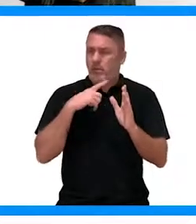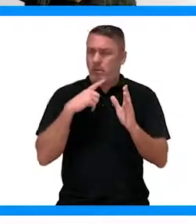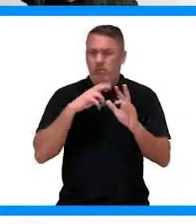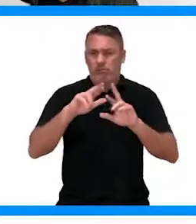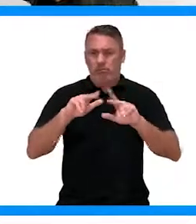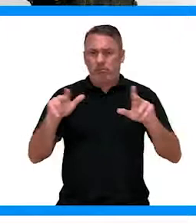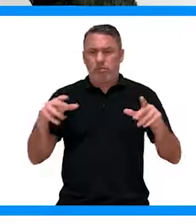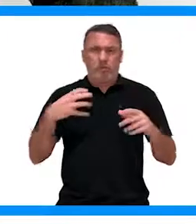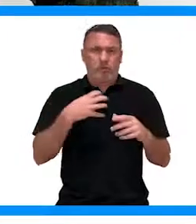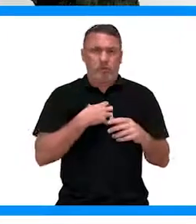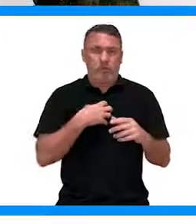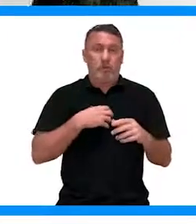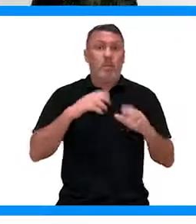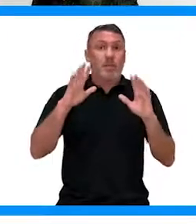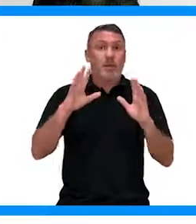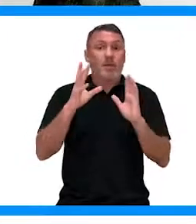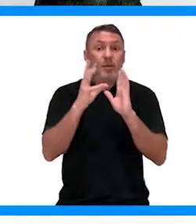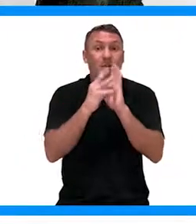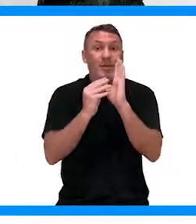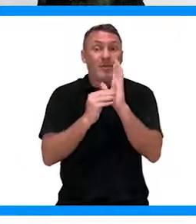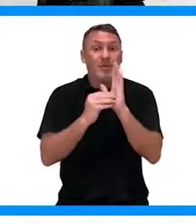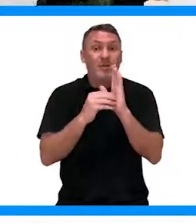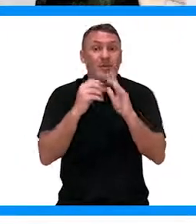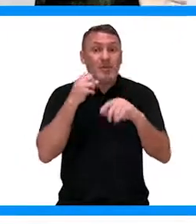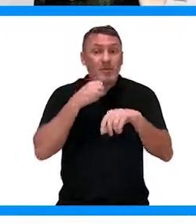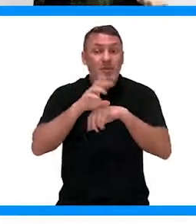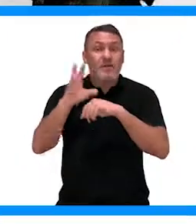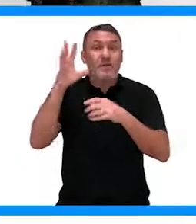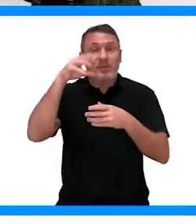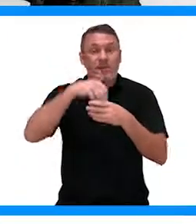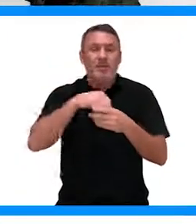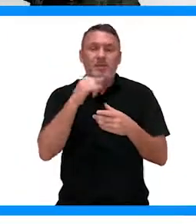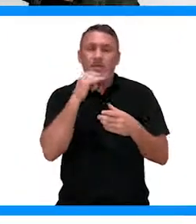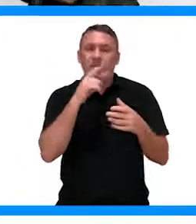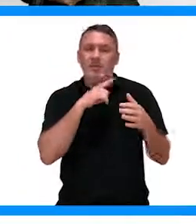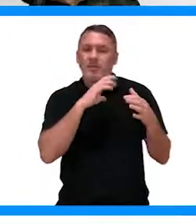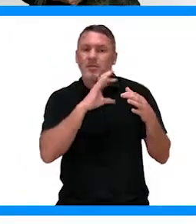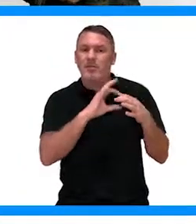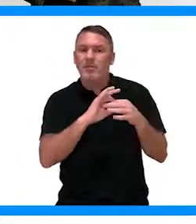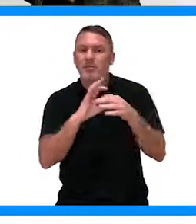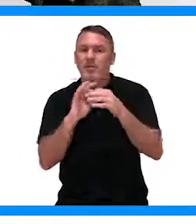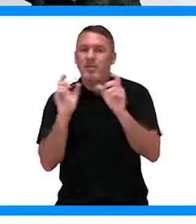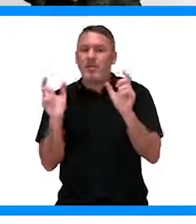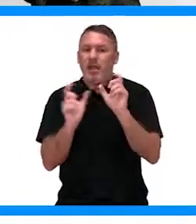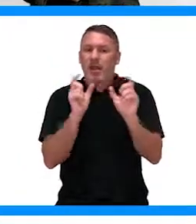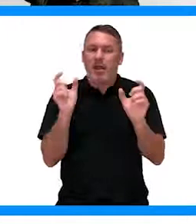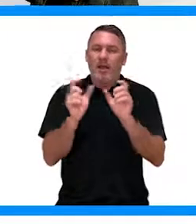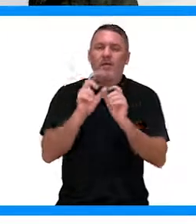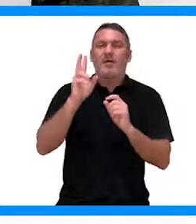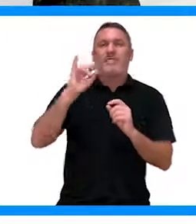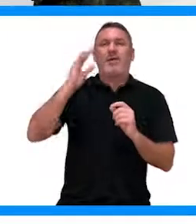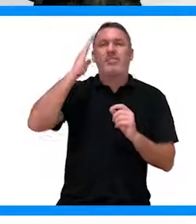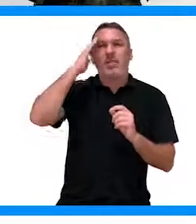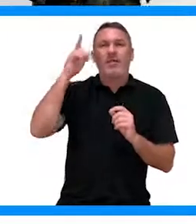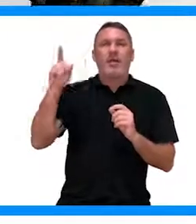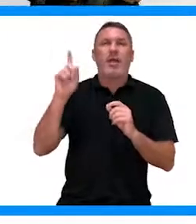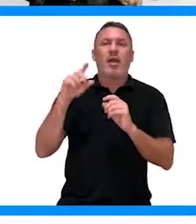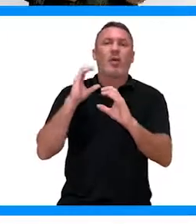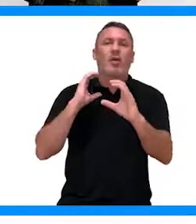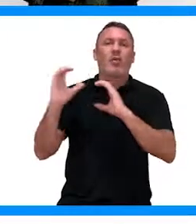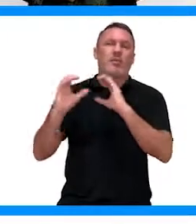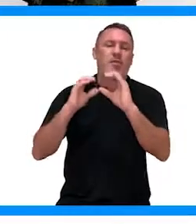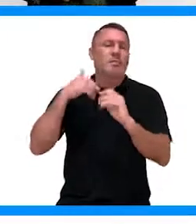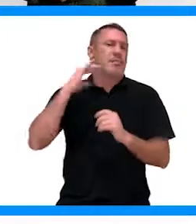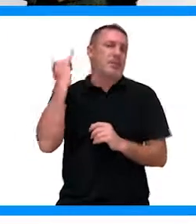formas de se mandar uma mensagem, mas é a própria mensagem em si, que é a combinação dos signos ali, que faz com que o outro entenda, é o